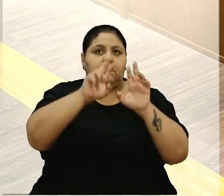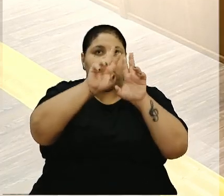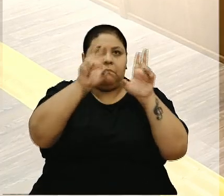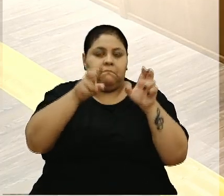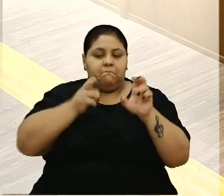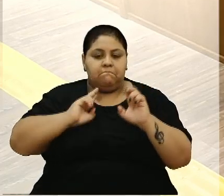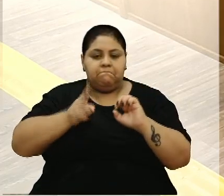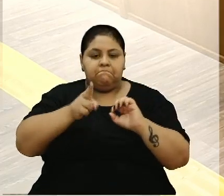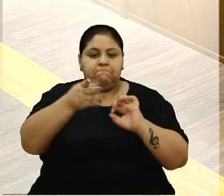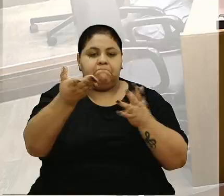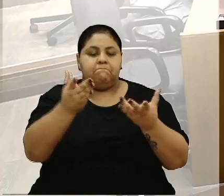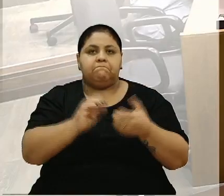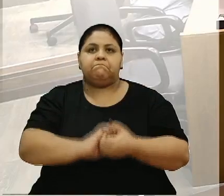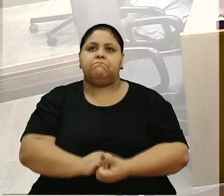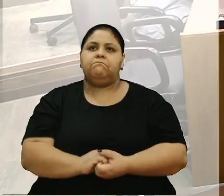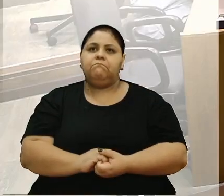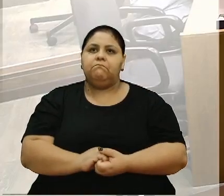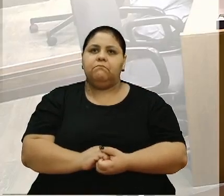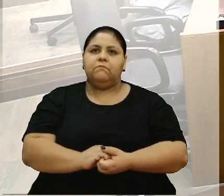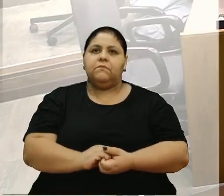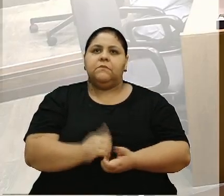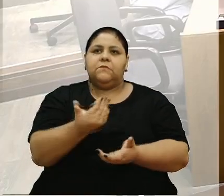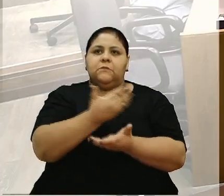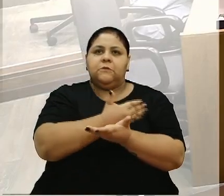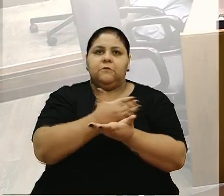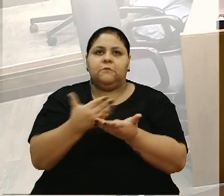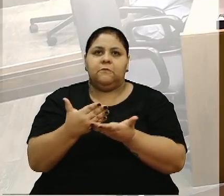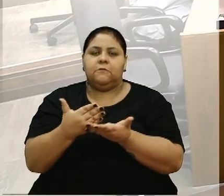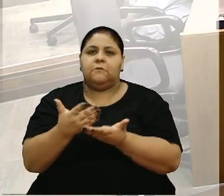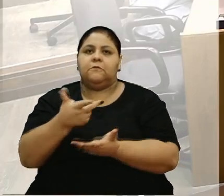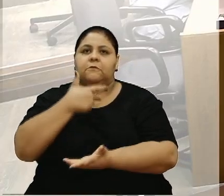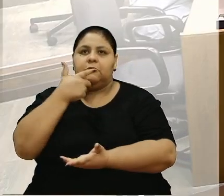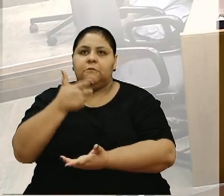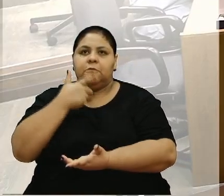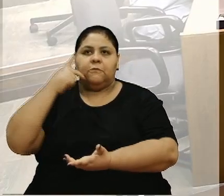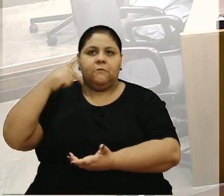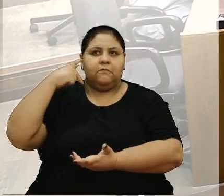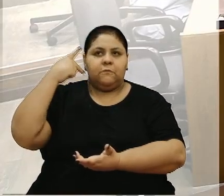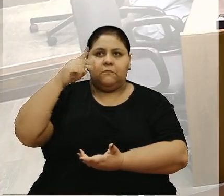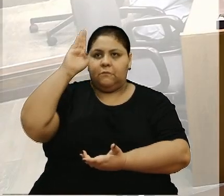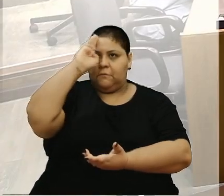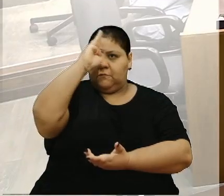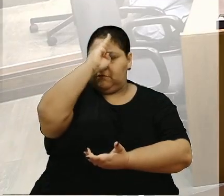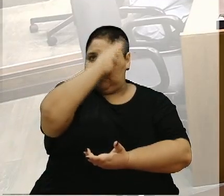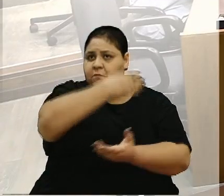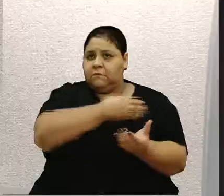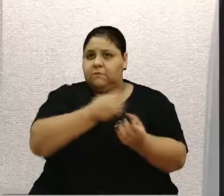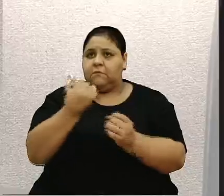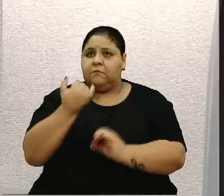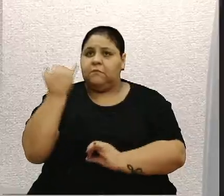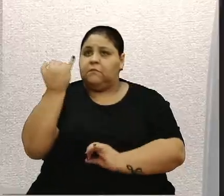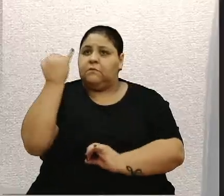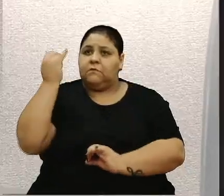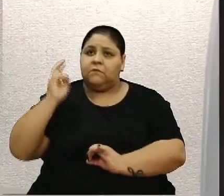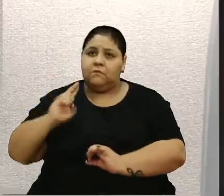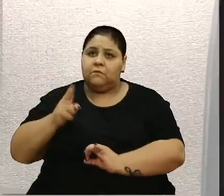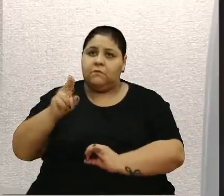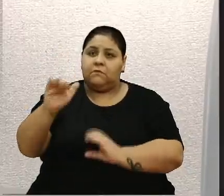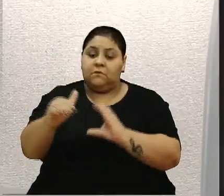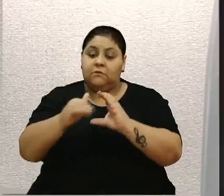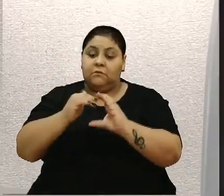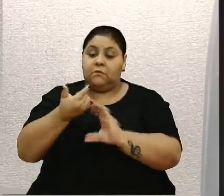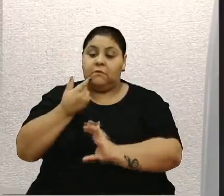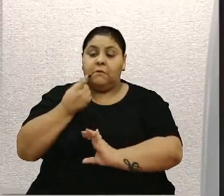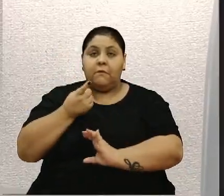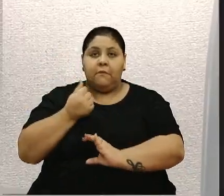Continua. Então, eu peguei o gancho do início da fala do vereador Bressan, né? E é muito importante que sempre venham verbas para Caxias